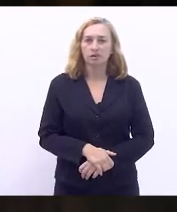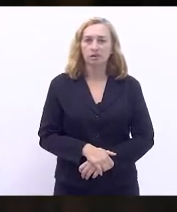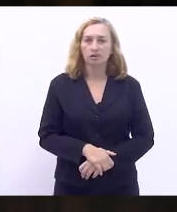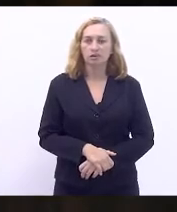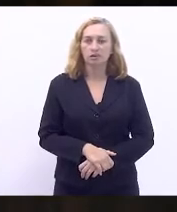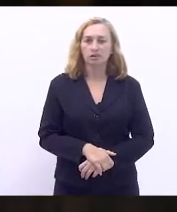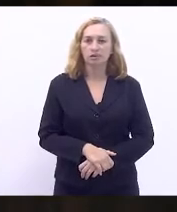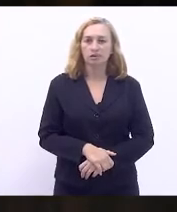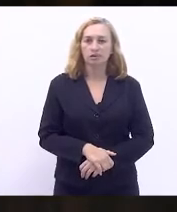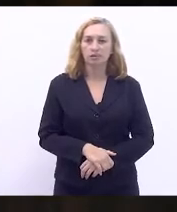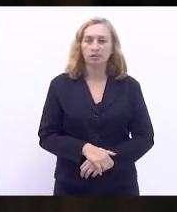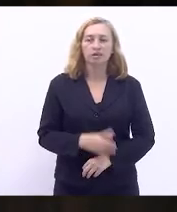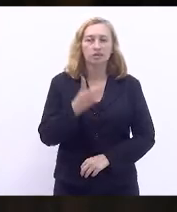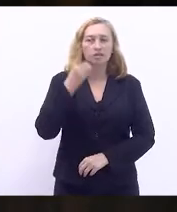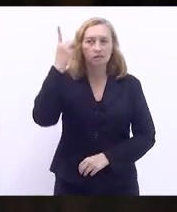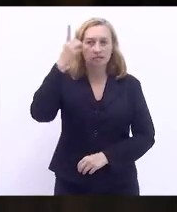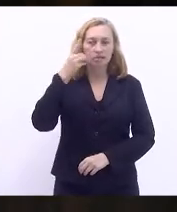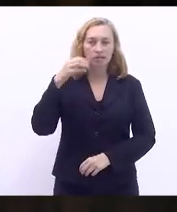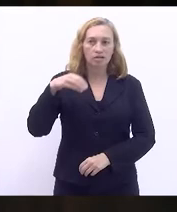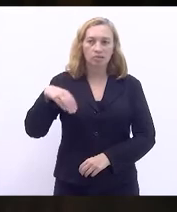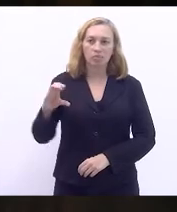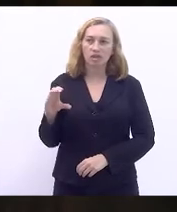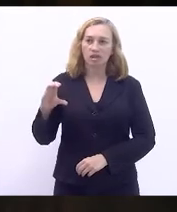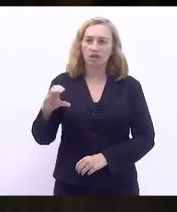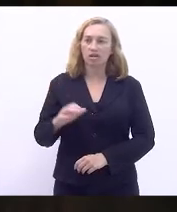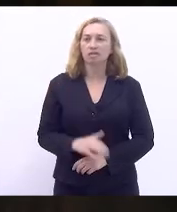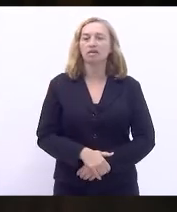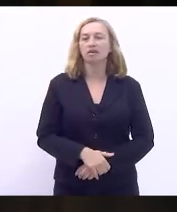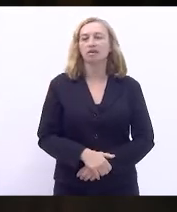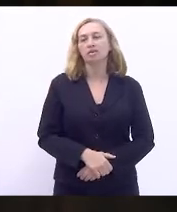Deputado Carlos Mink.